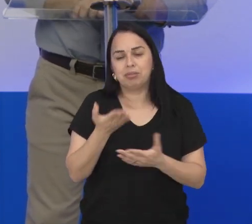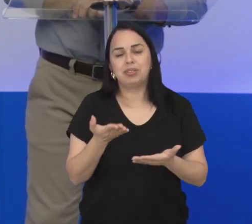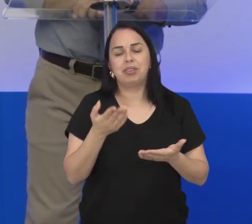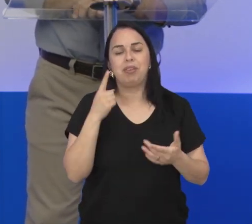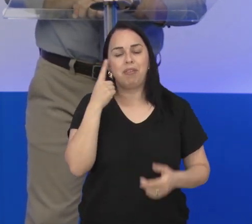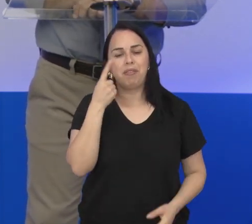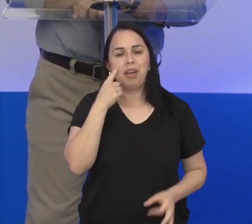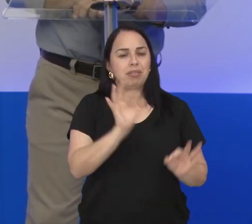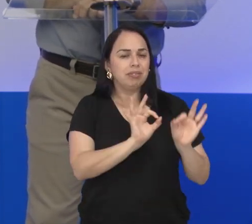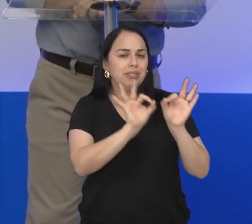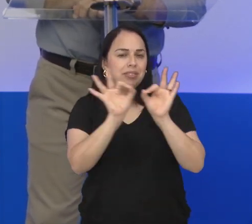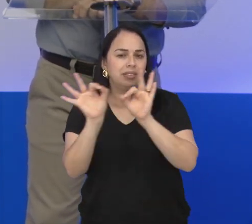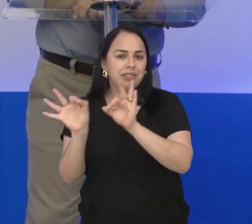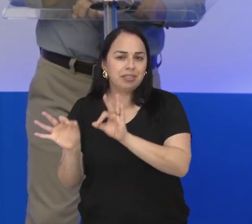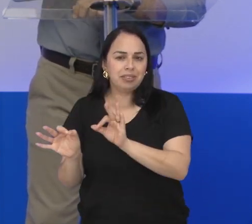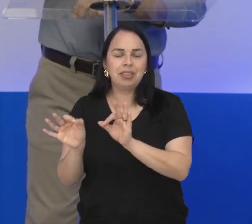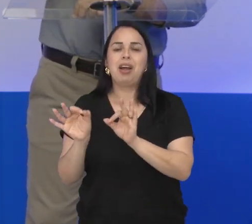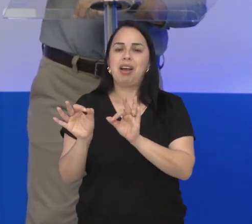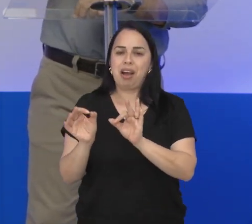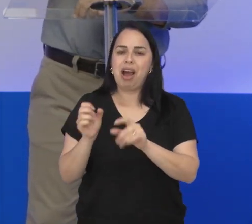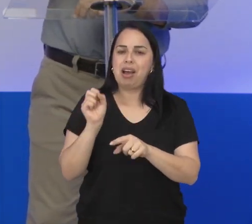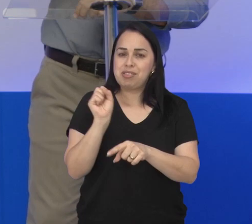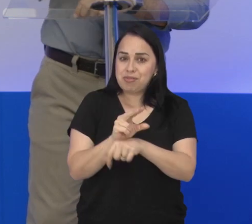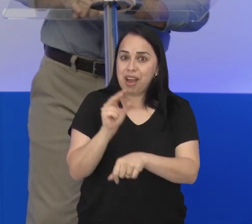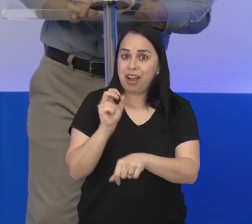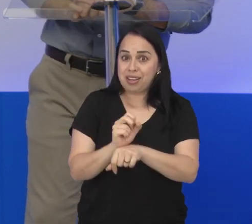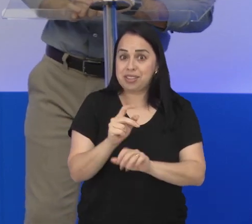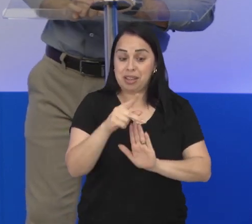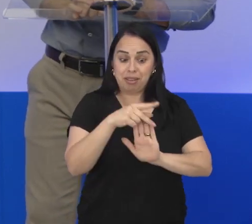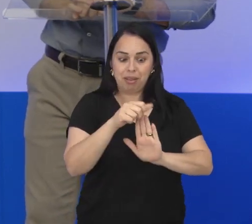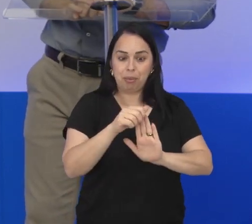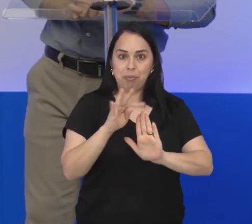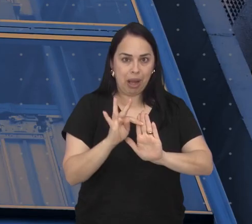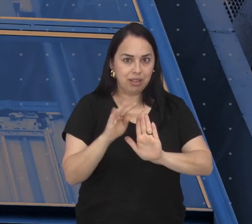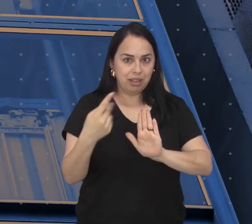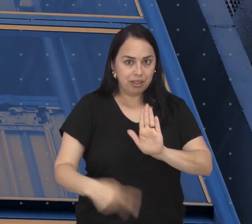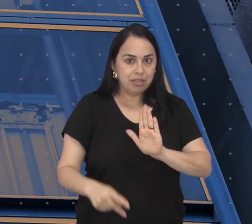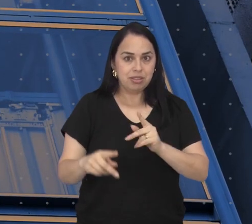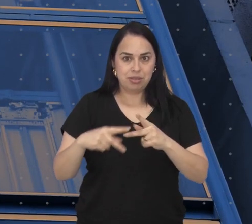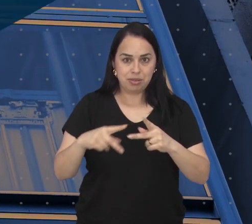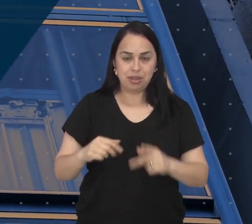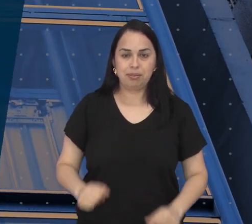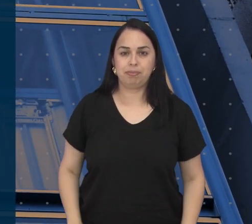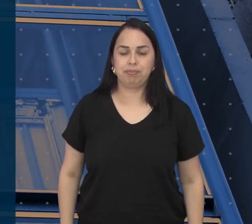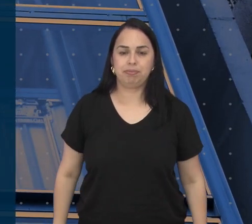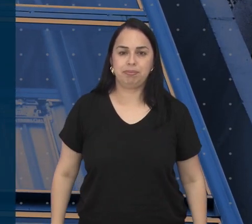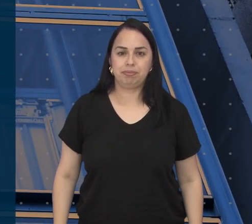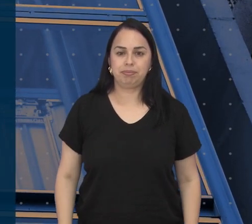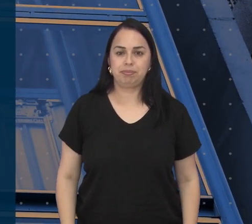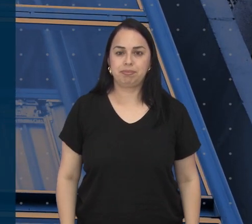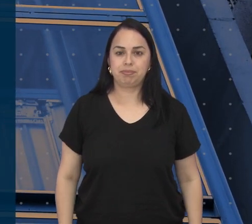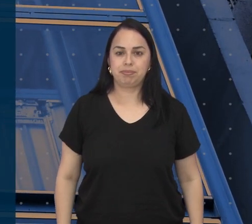comigo a nossa agenda de serviços com as vagas oferecidas no PAT de São José.